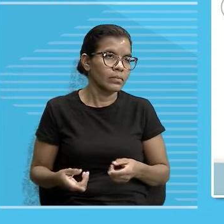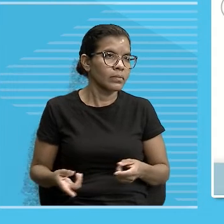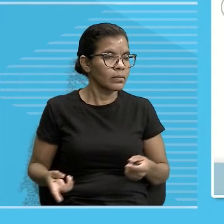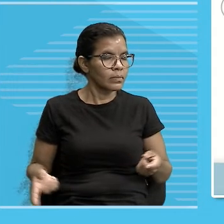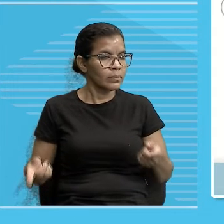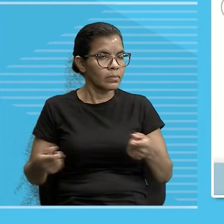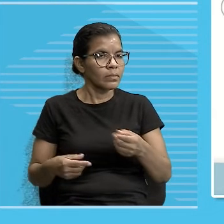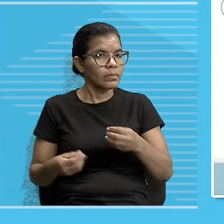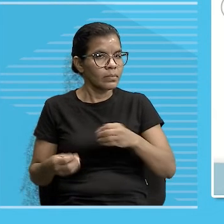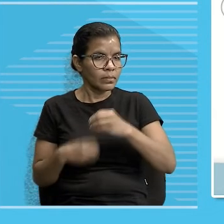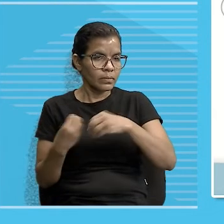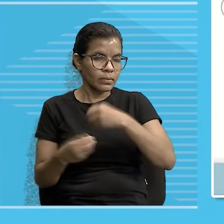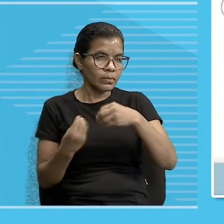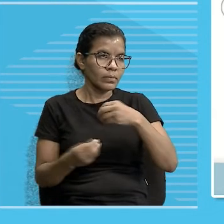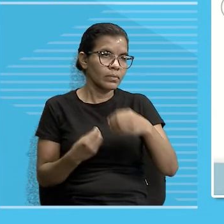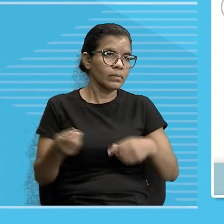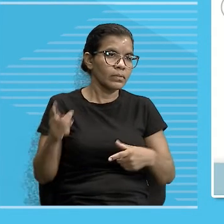cá